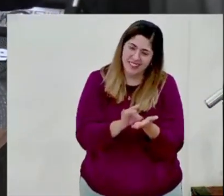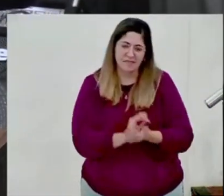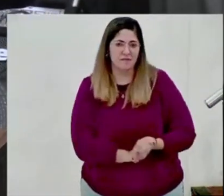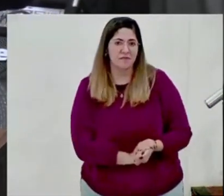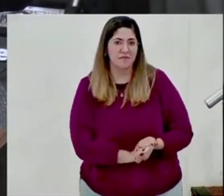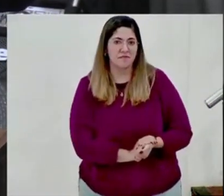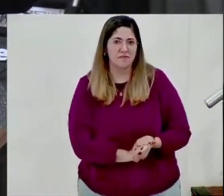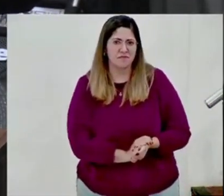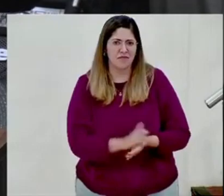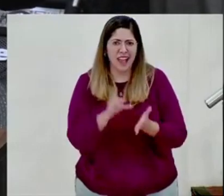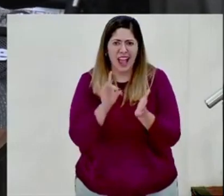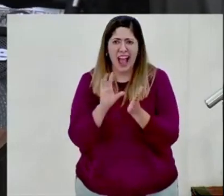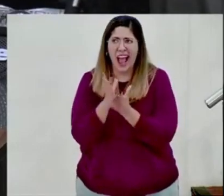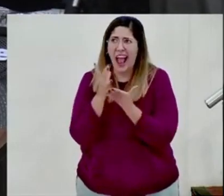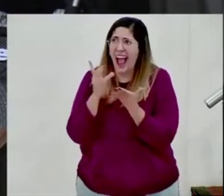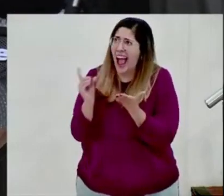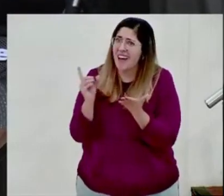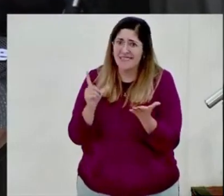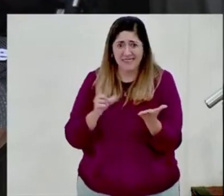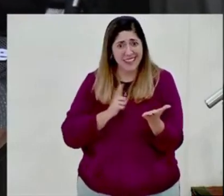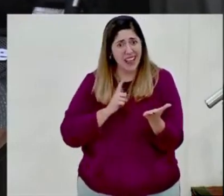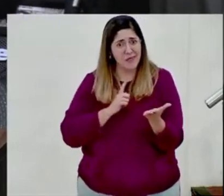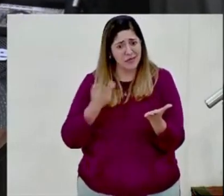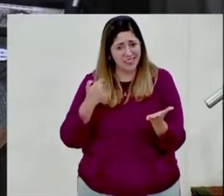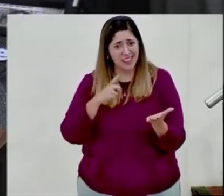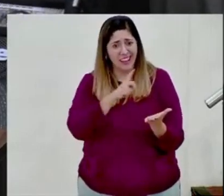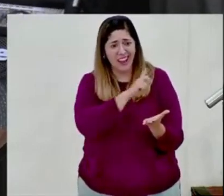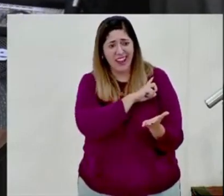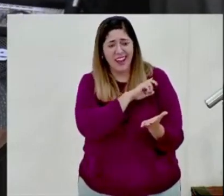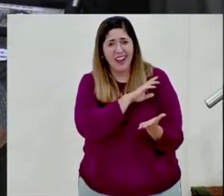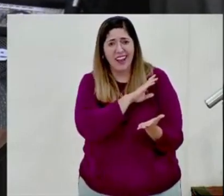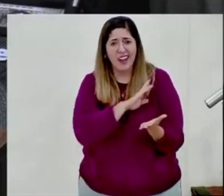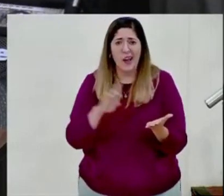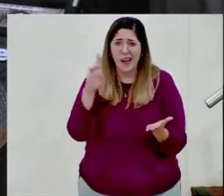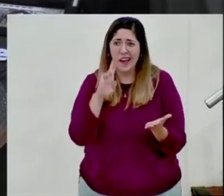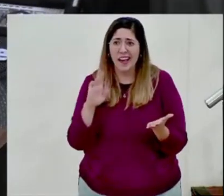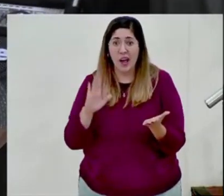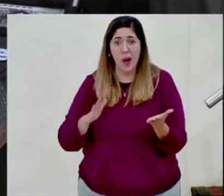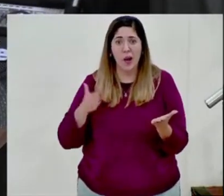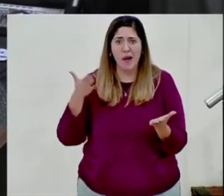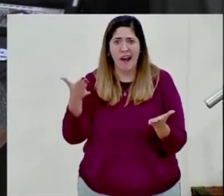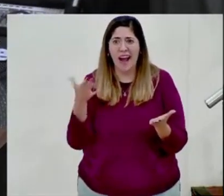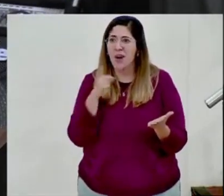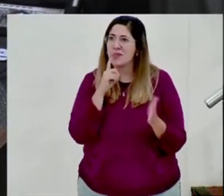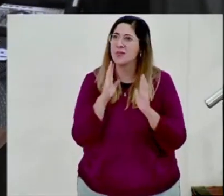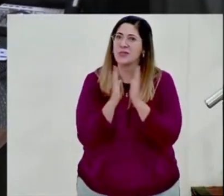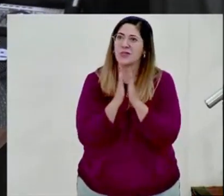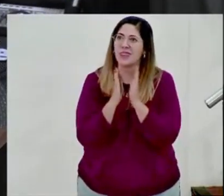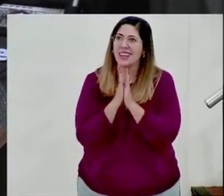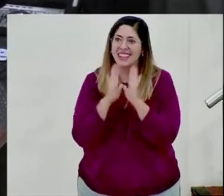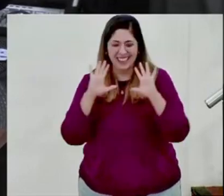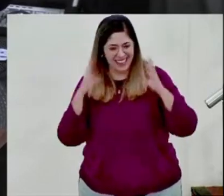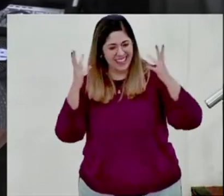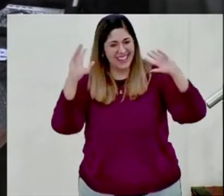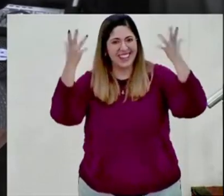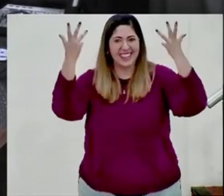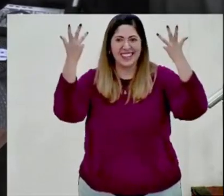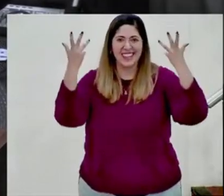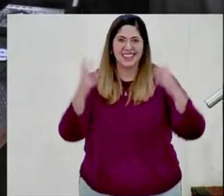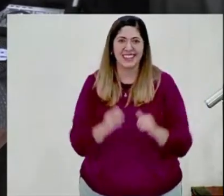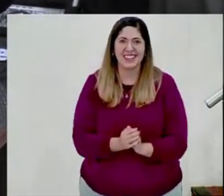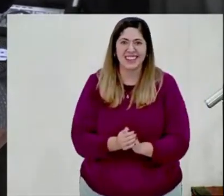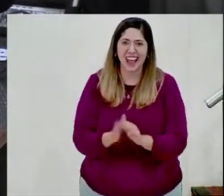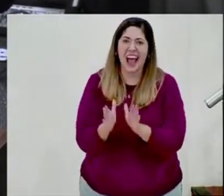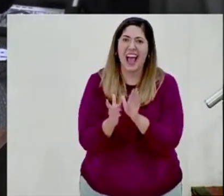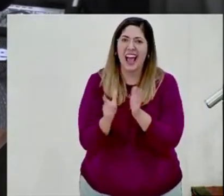a palavra de Deus. E é por isso que é extremamente apropriado que quando a igreja faz aniversário, ela celebre como? Fazendo uma edição da